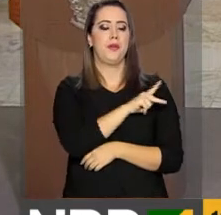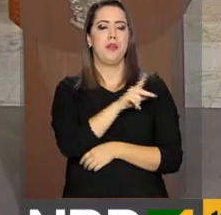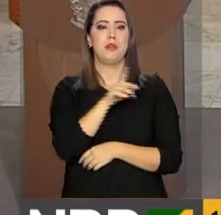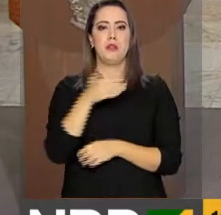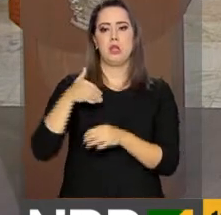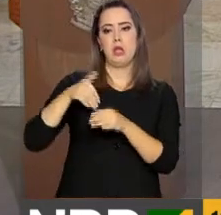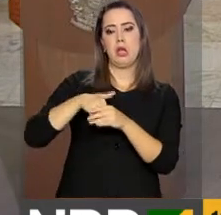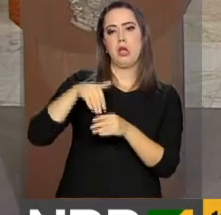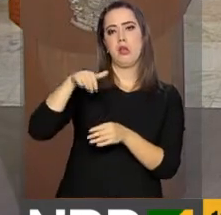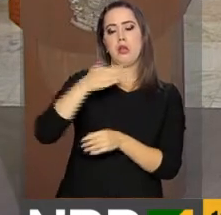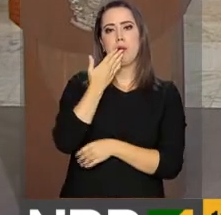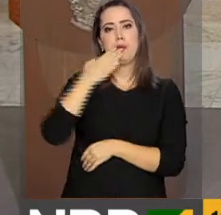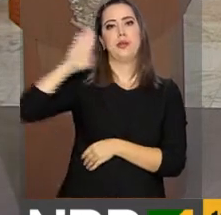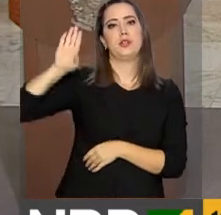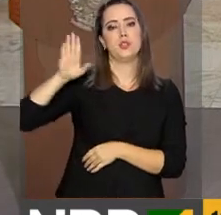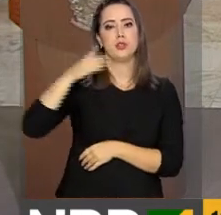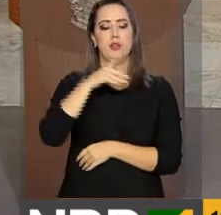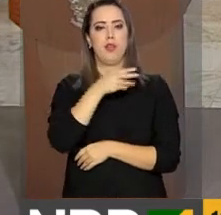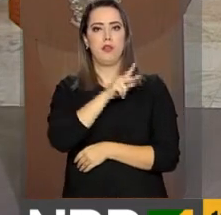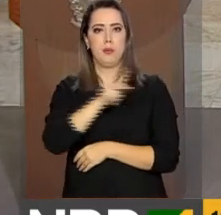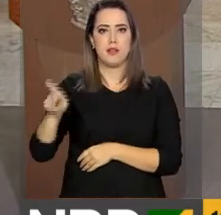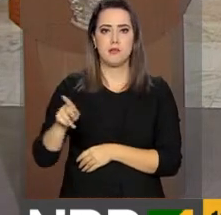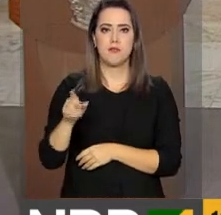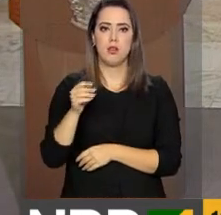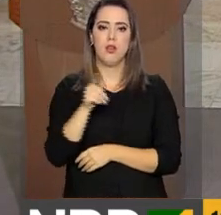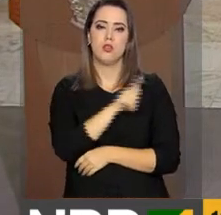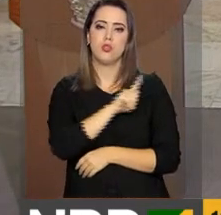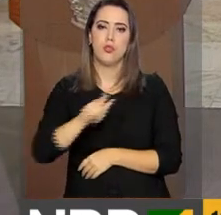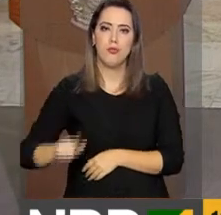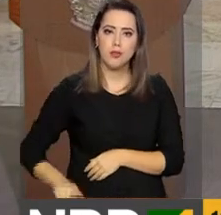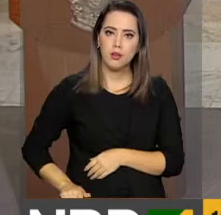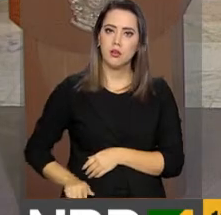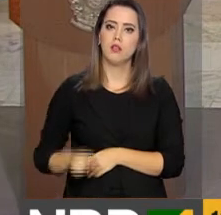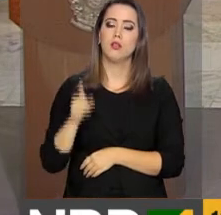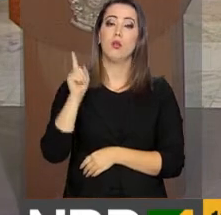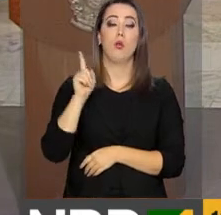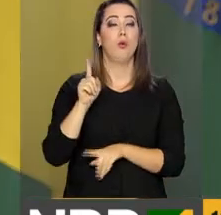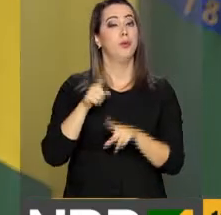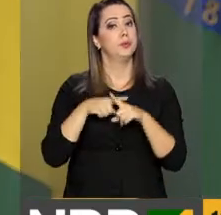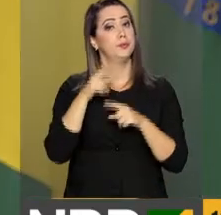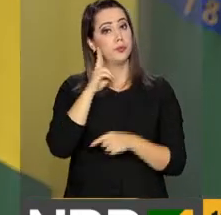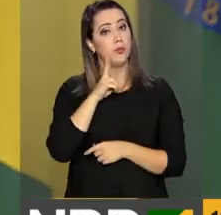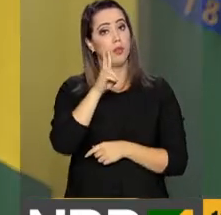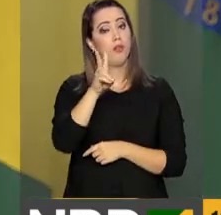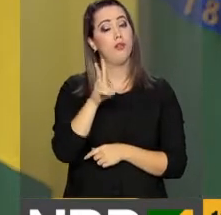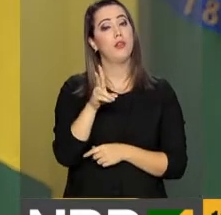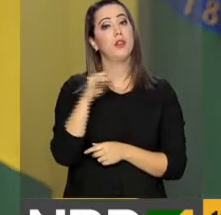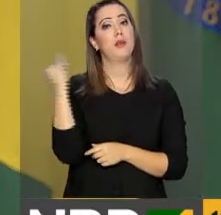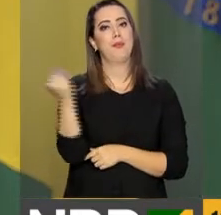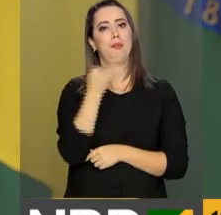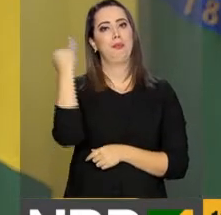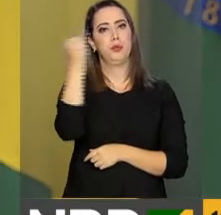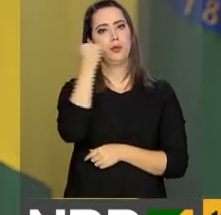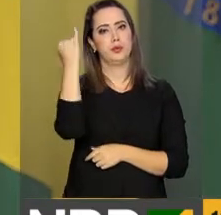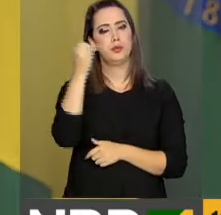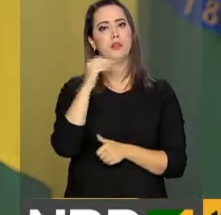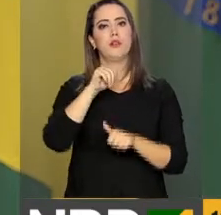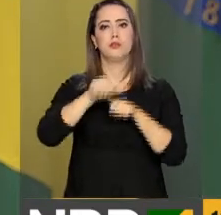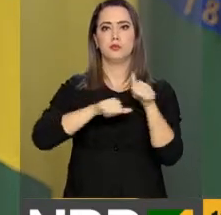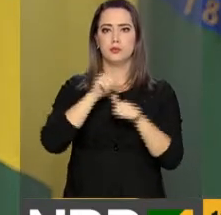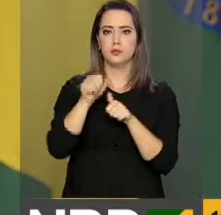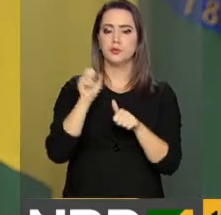a governador, a deputado federal, tendo em vista a relevância que se deu à Previdência Social, que não sejam